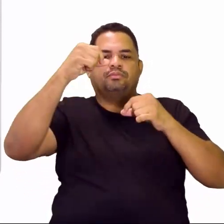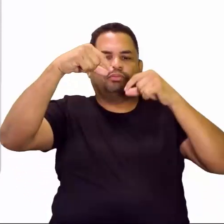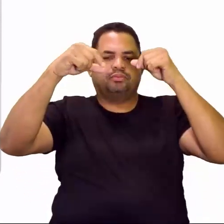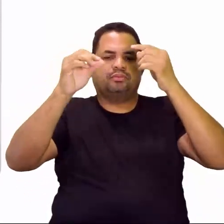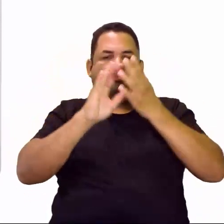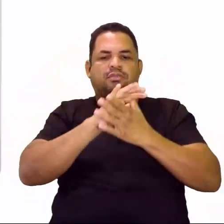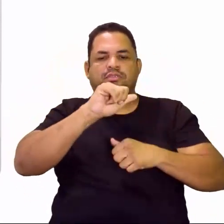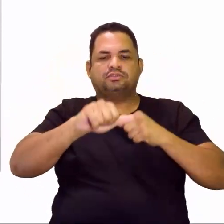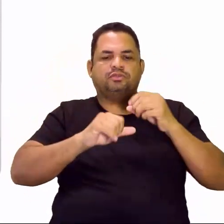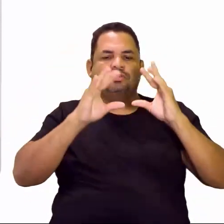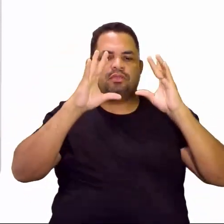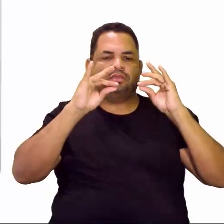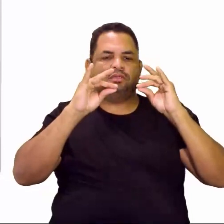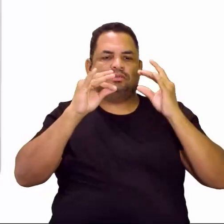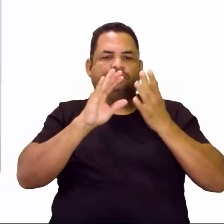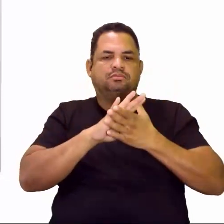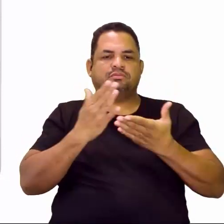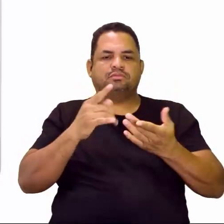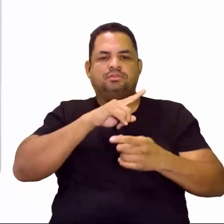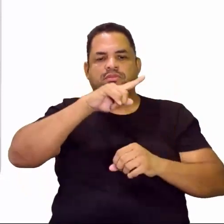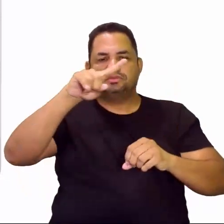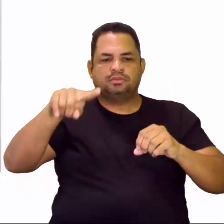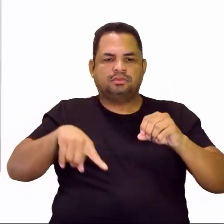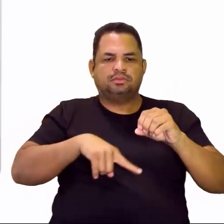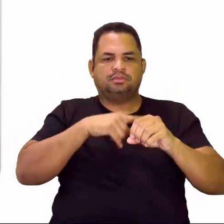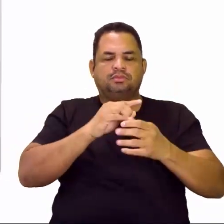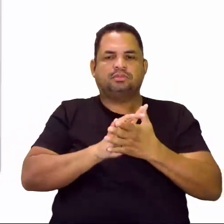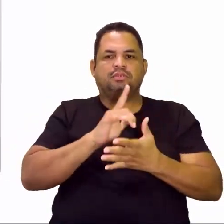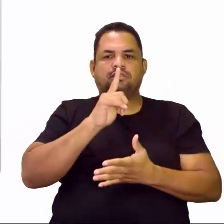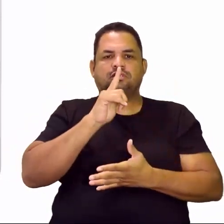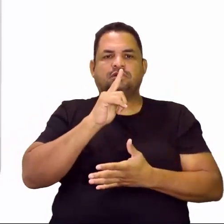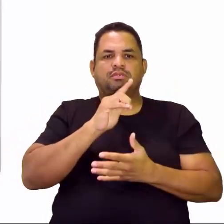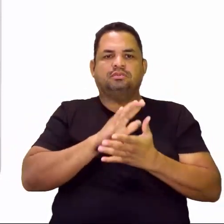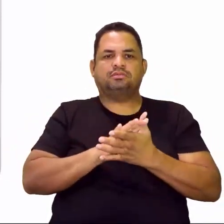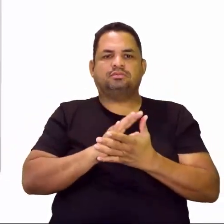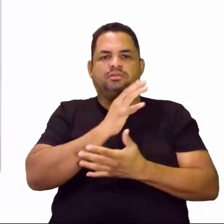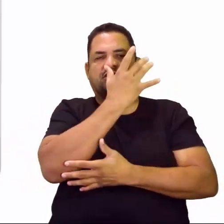água vira líquido, e isso gera um ciclo de água